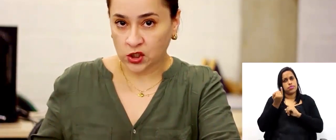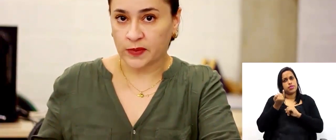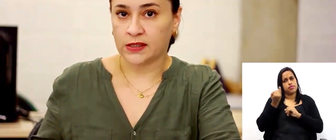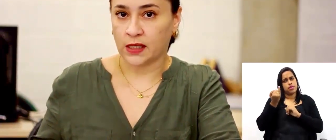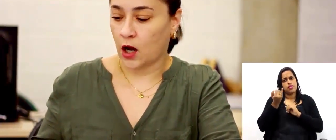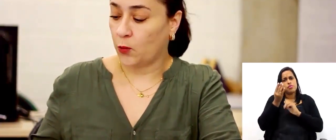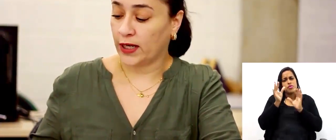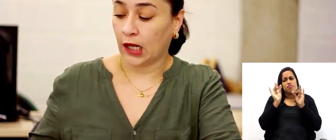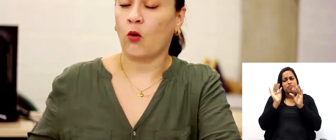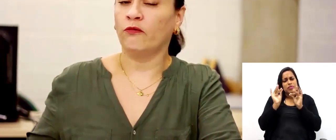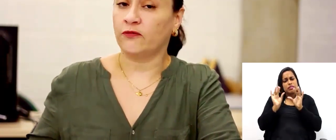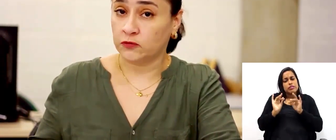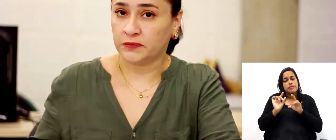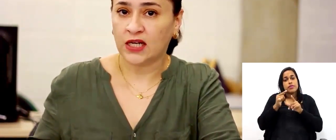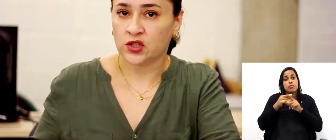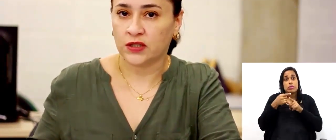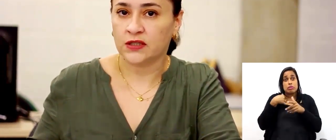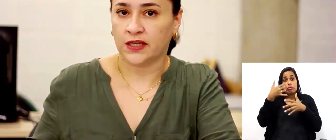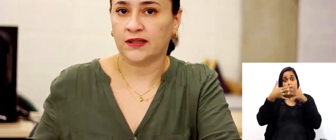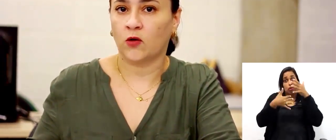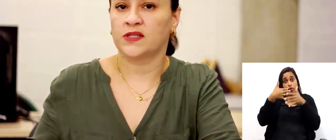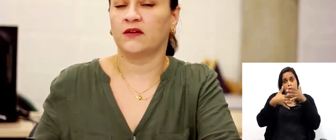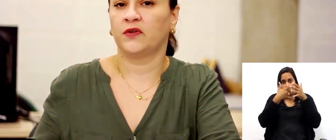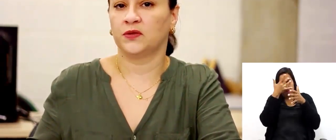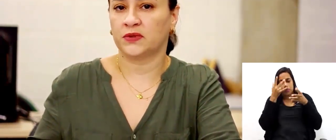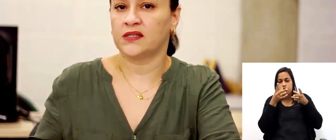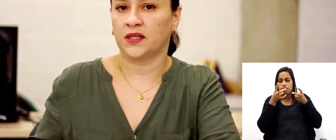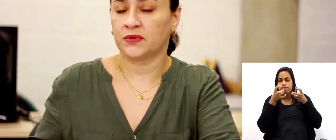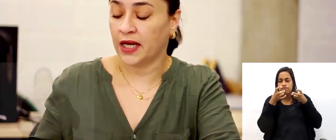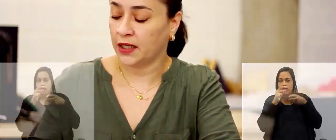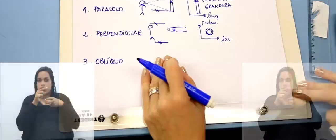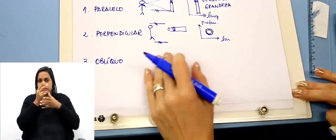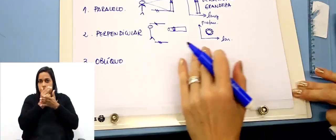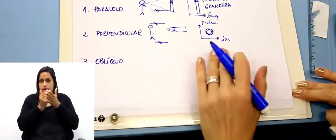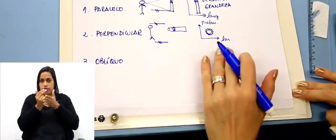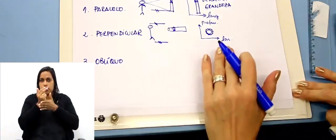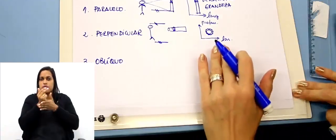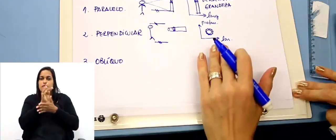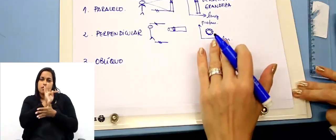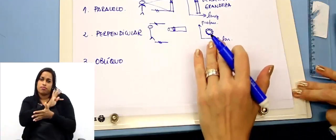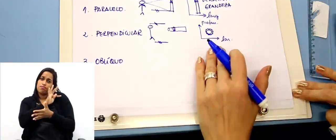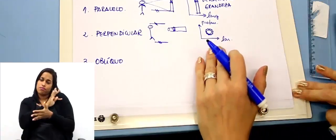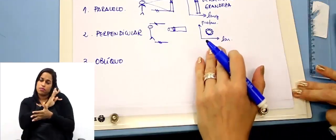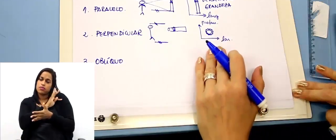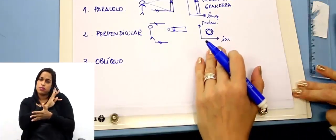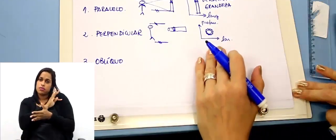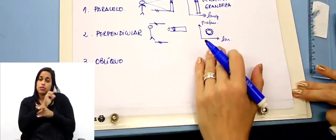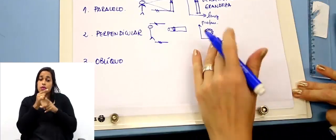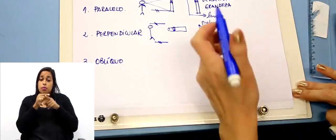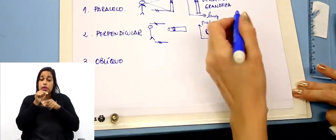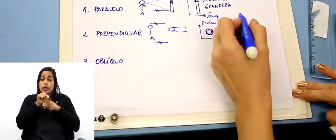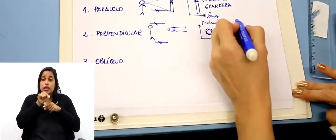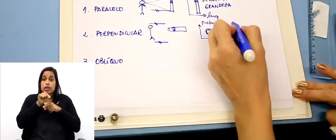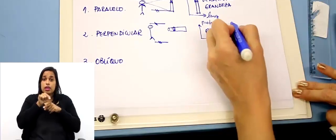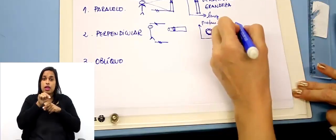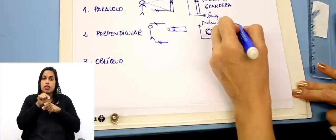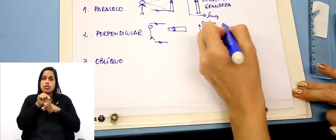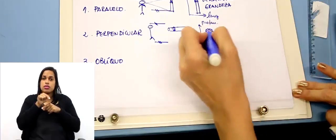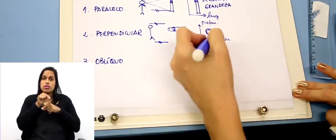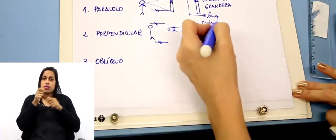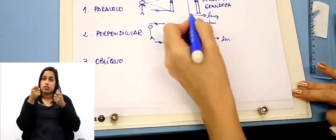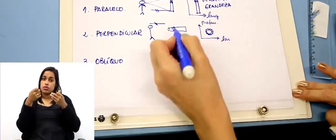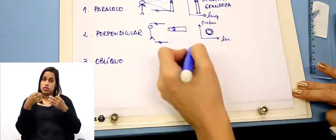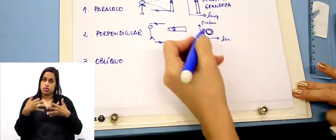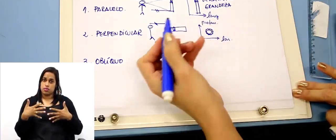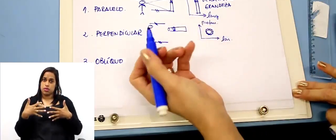interessante, bem especial, porque ela confunde bastante quem está observando um desenho técnico, Porque nessa posição, a gente diz